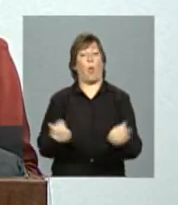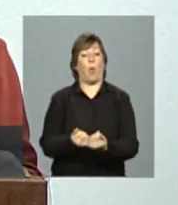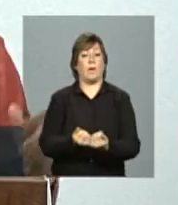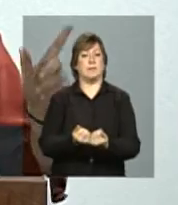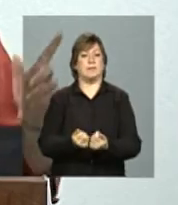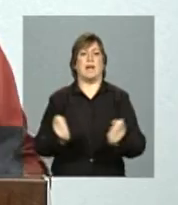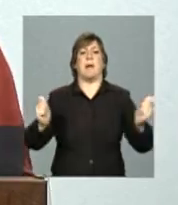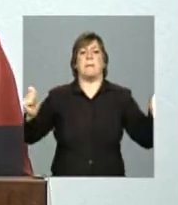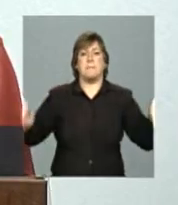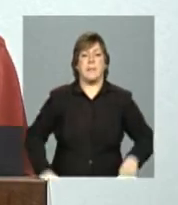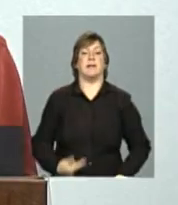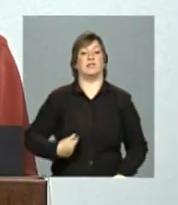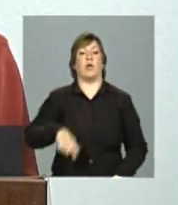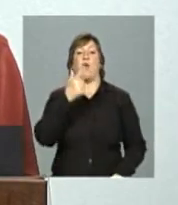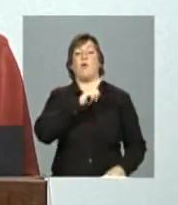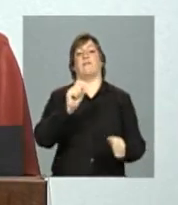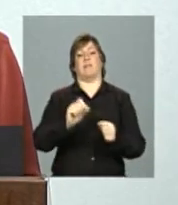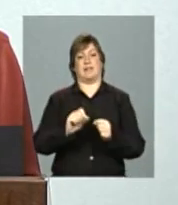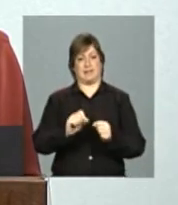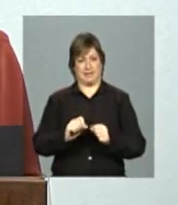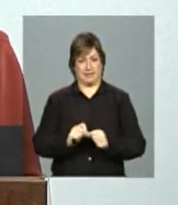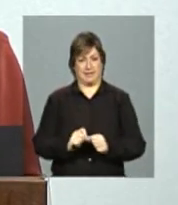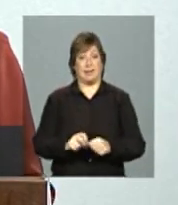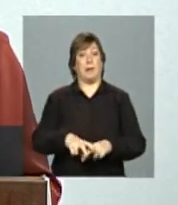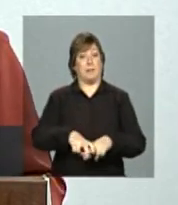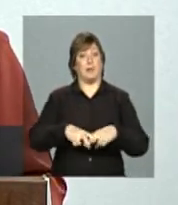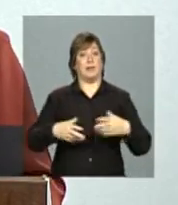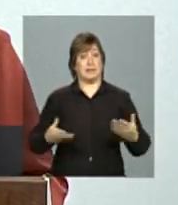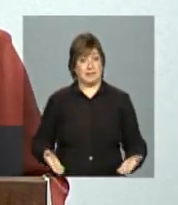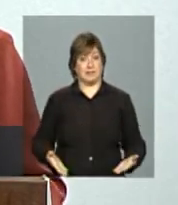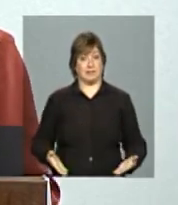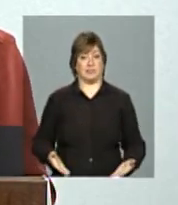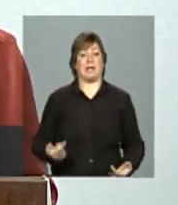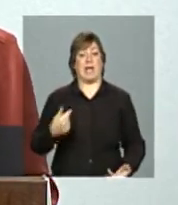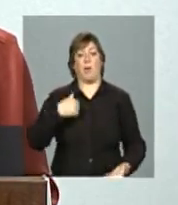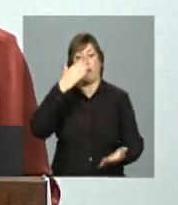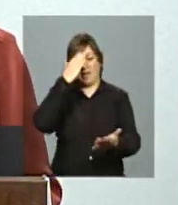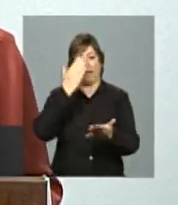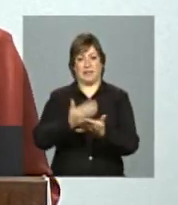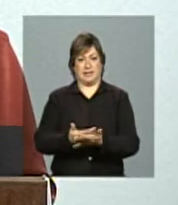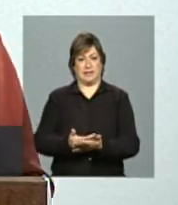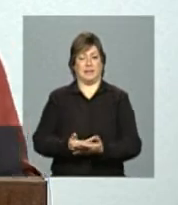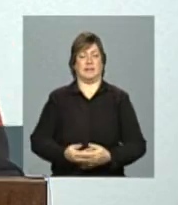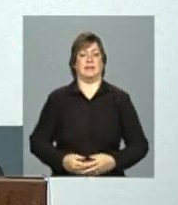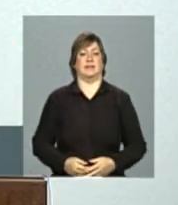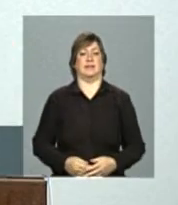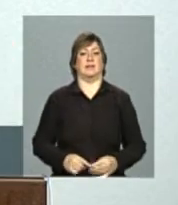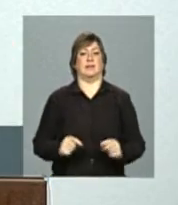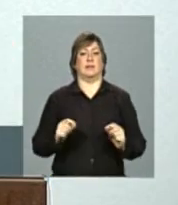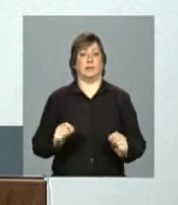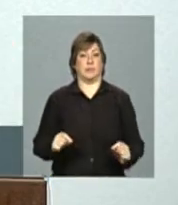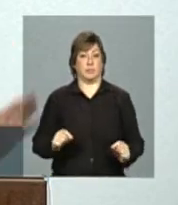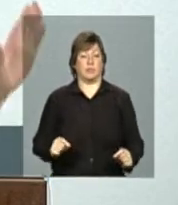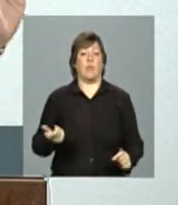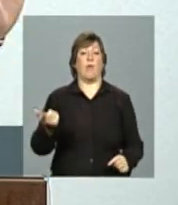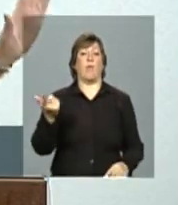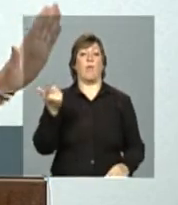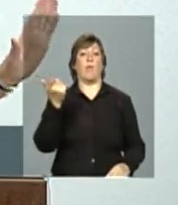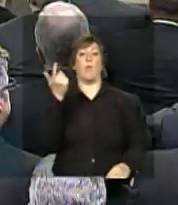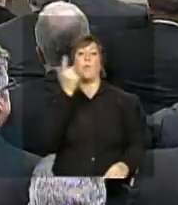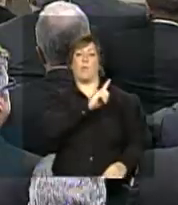capacidades para realizar por isso eu acredito que o alcance